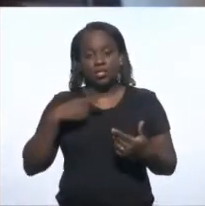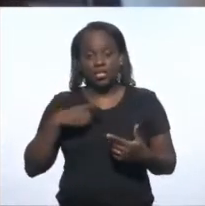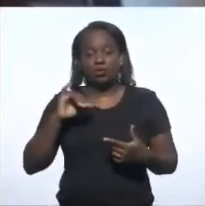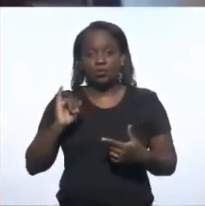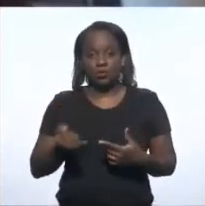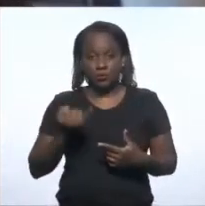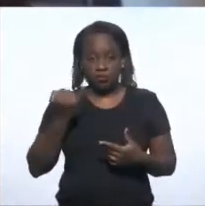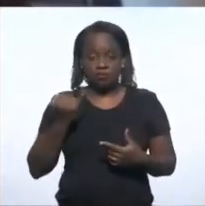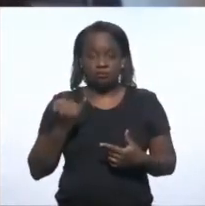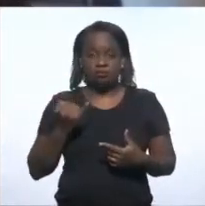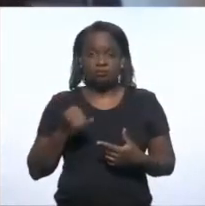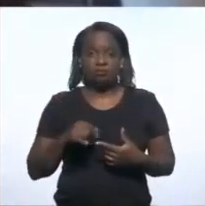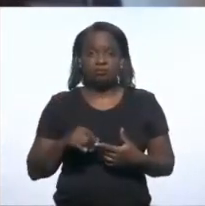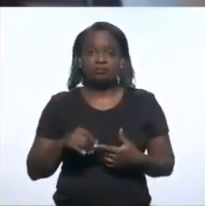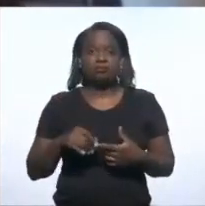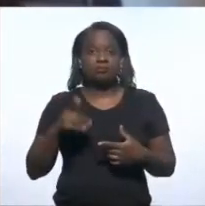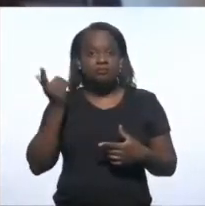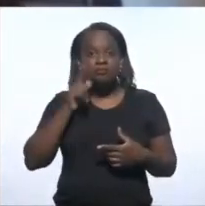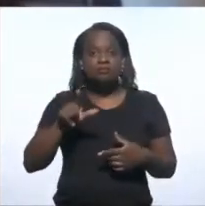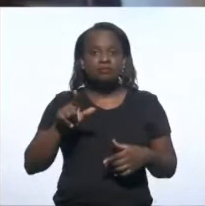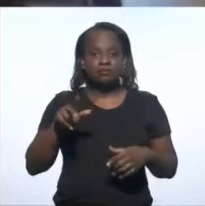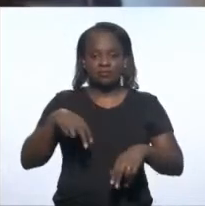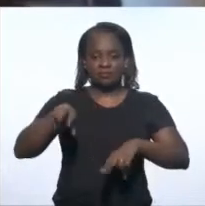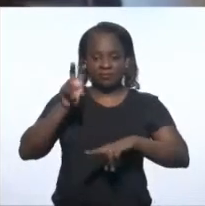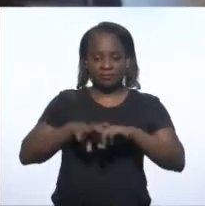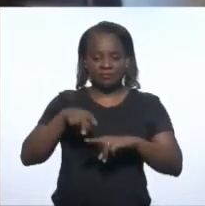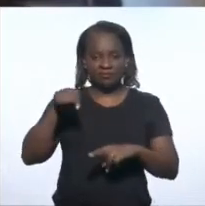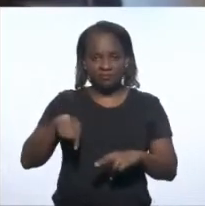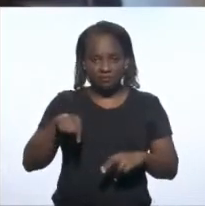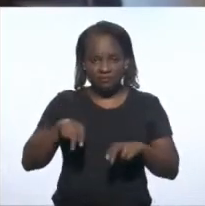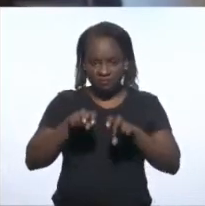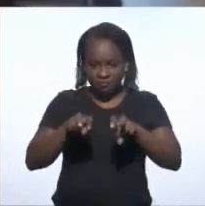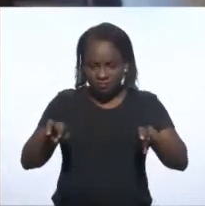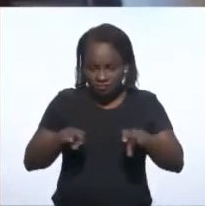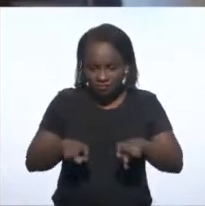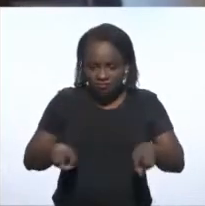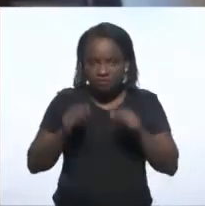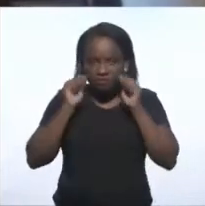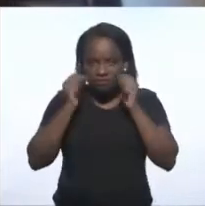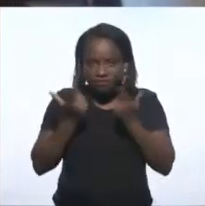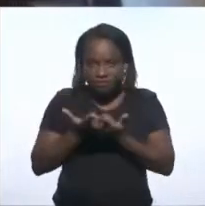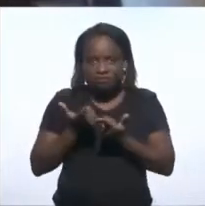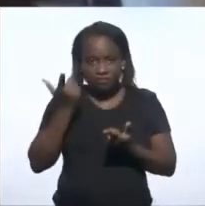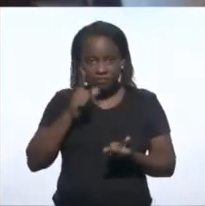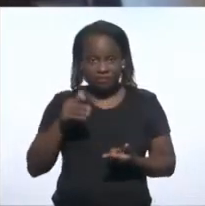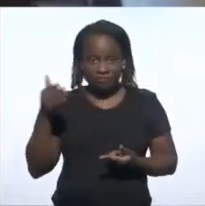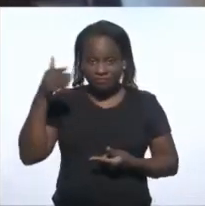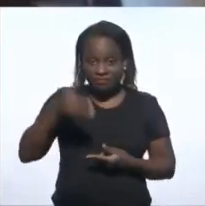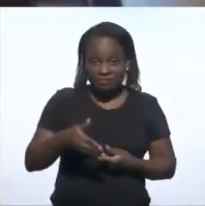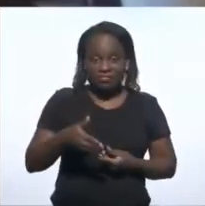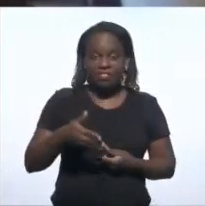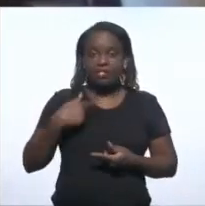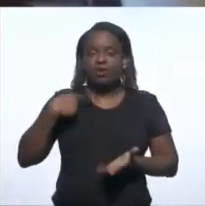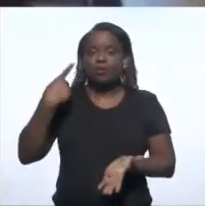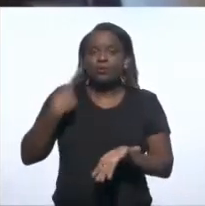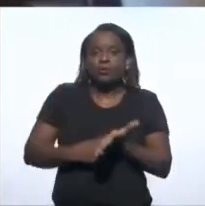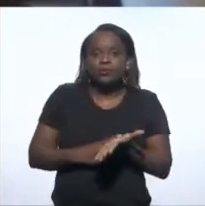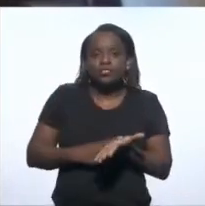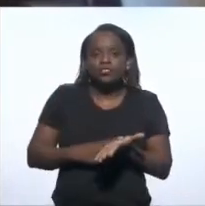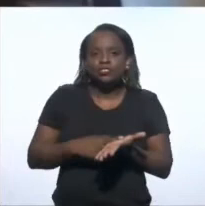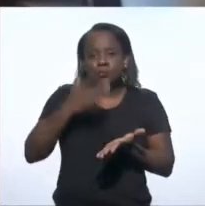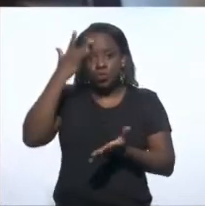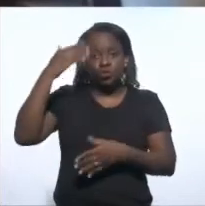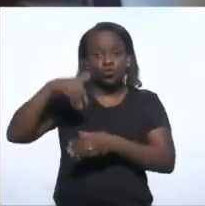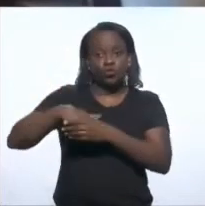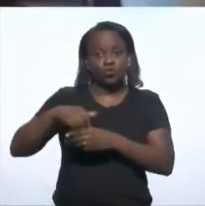oportunidade de conquistar uma cadeira na Assembleia Legislativa, todo o meu comprometimento com os